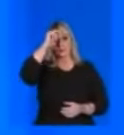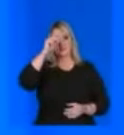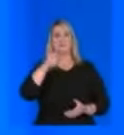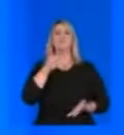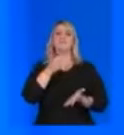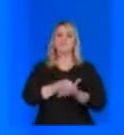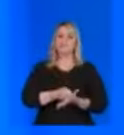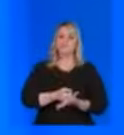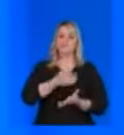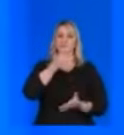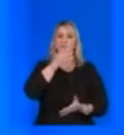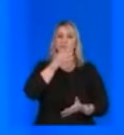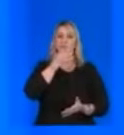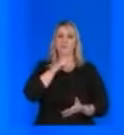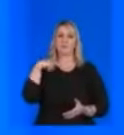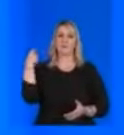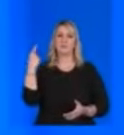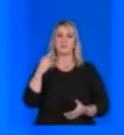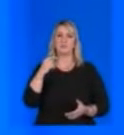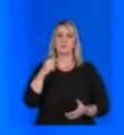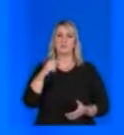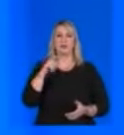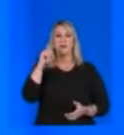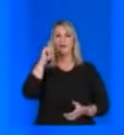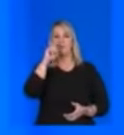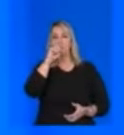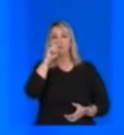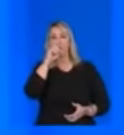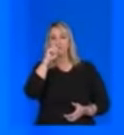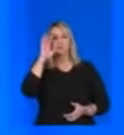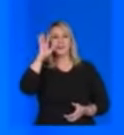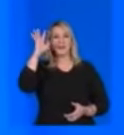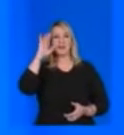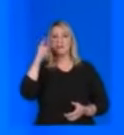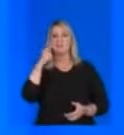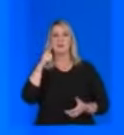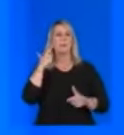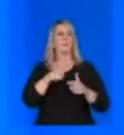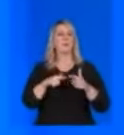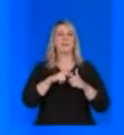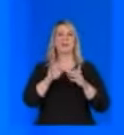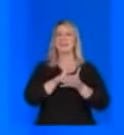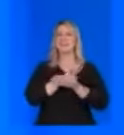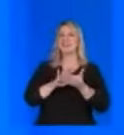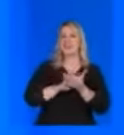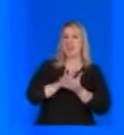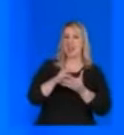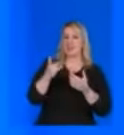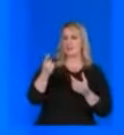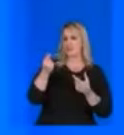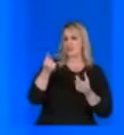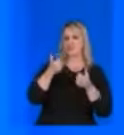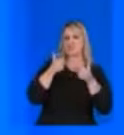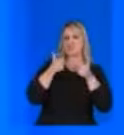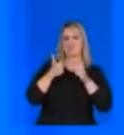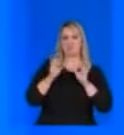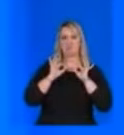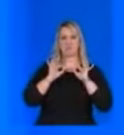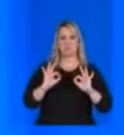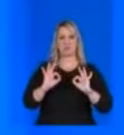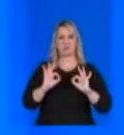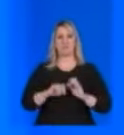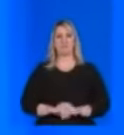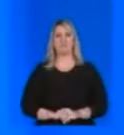insiste em dizer que nós somos uma Ilha da Fantasia que não existe n nenhum problema que a saúde financeira da prefeitura ela é absolutamente